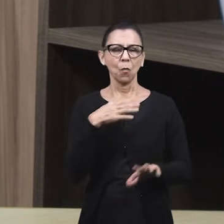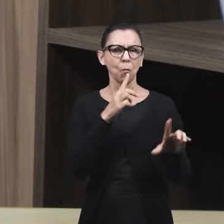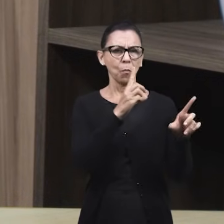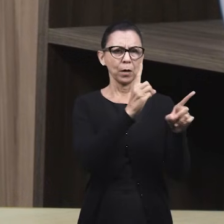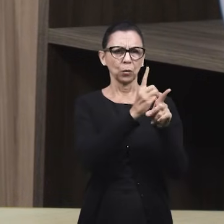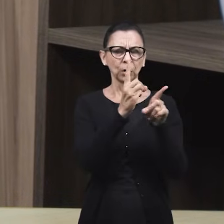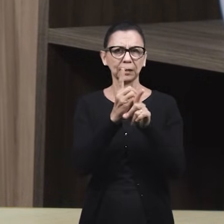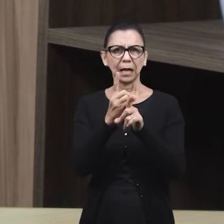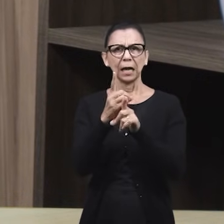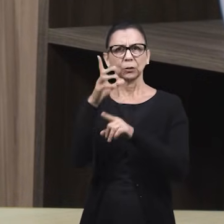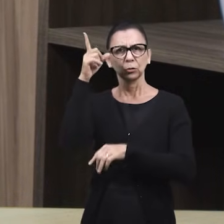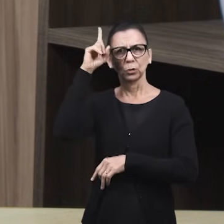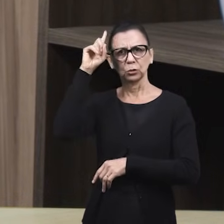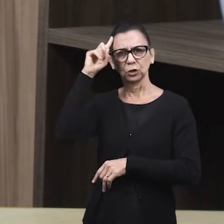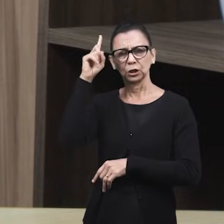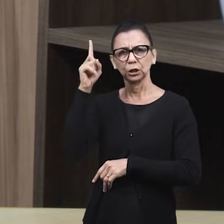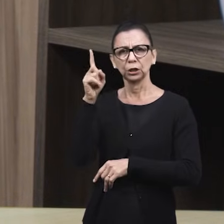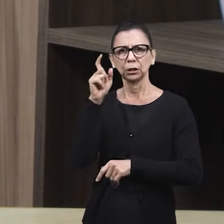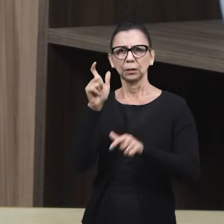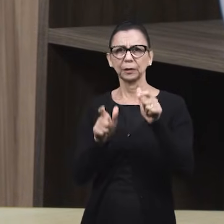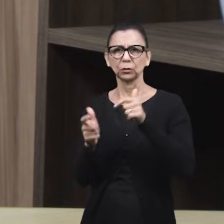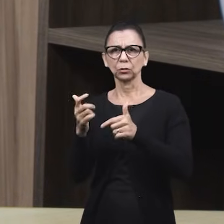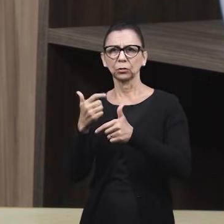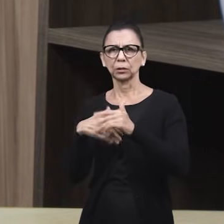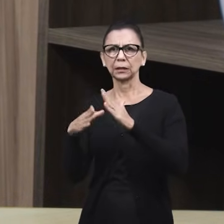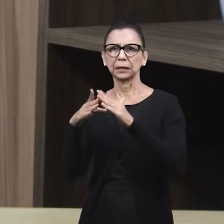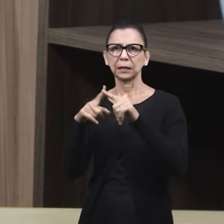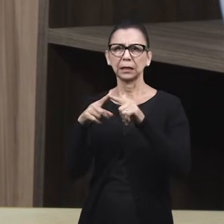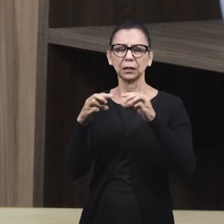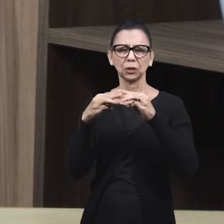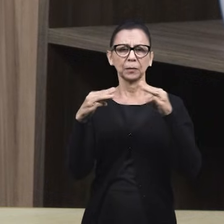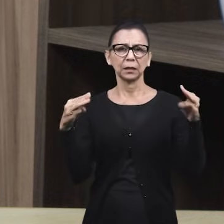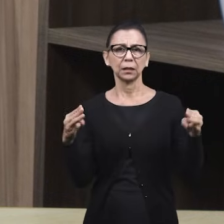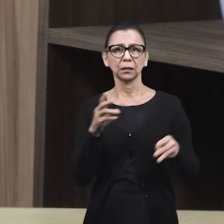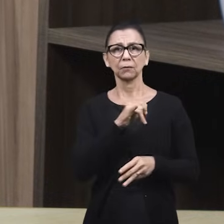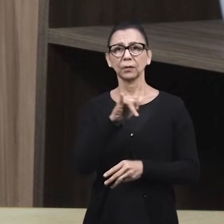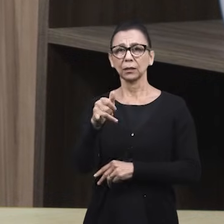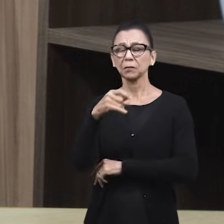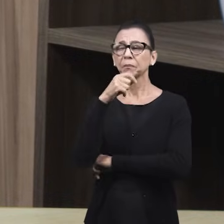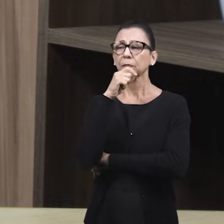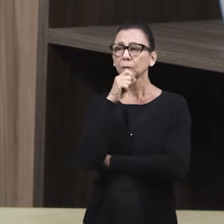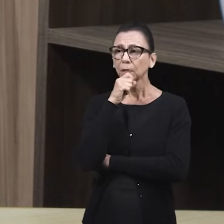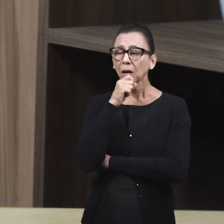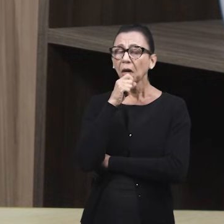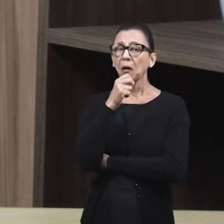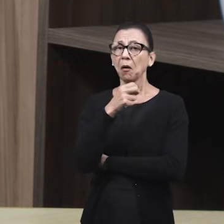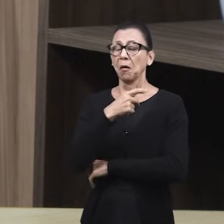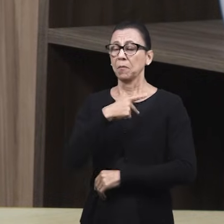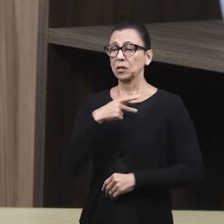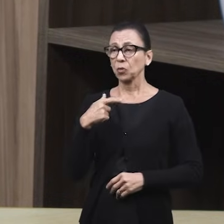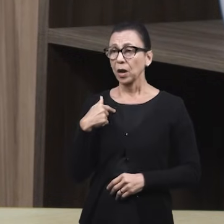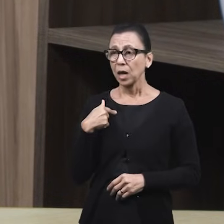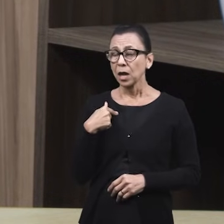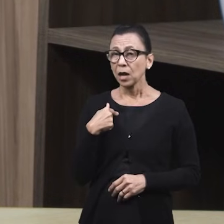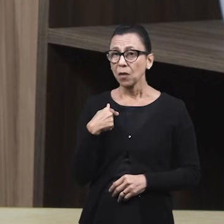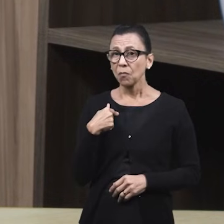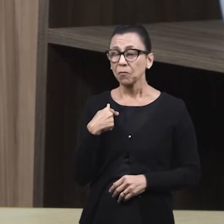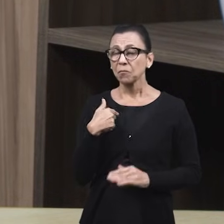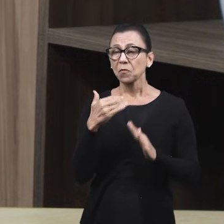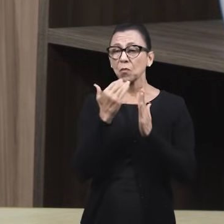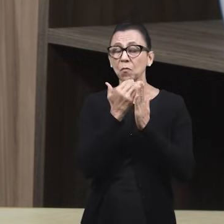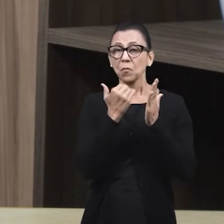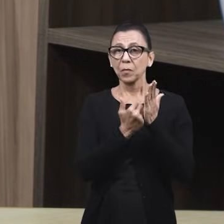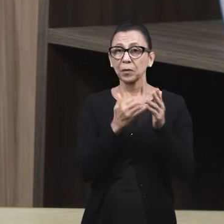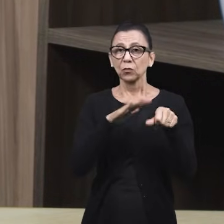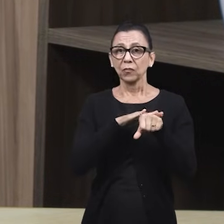pessoas no dia a dia, nas igrejas, no Manaim, que dizem, olha pastor, eu não perco uma edição do